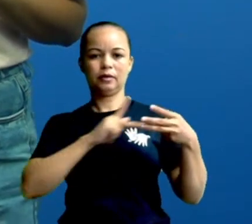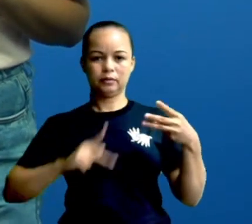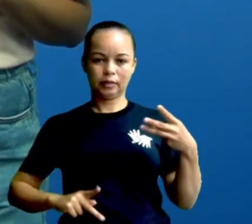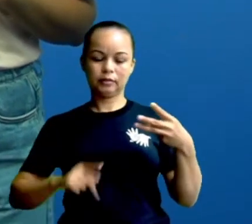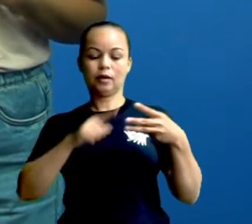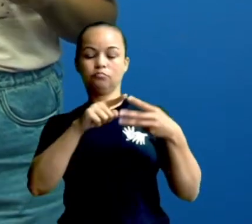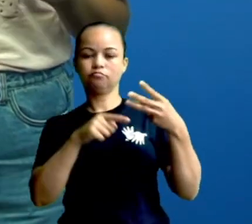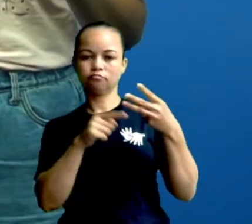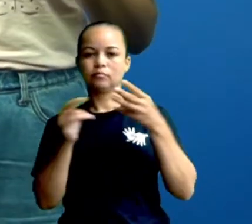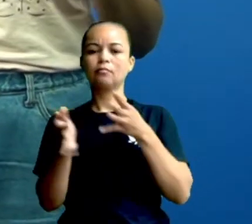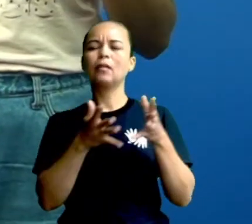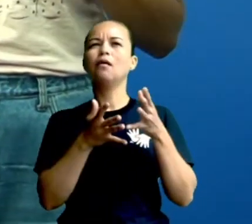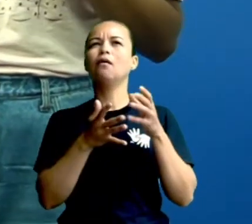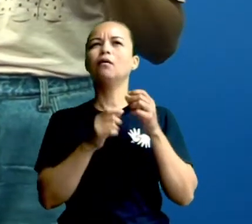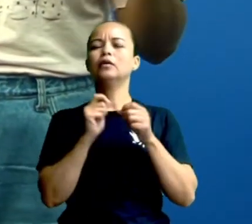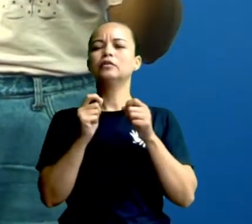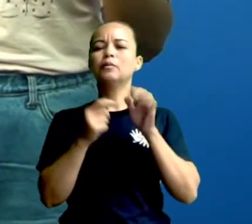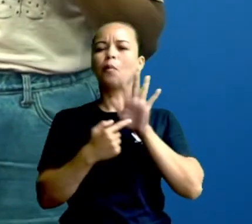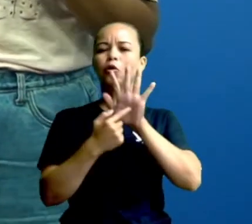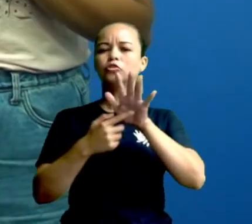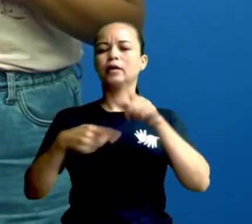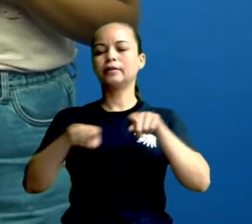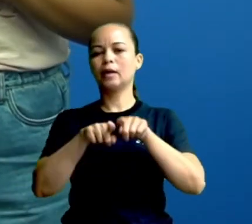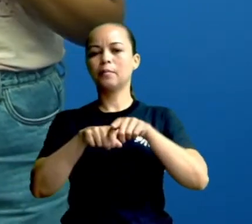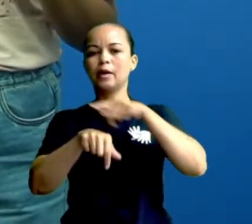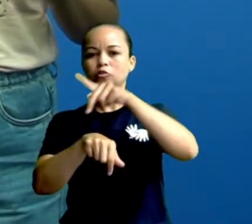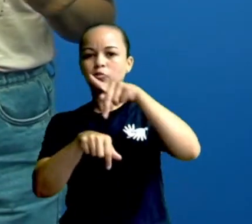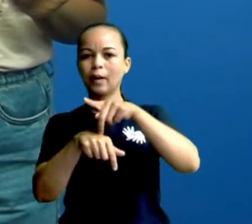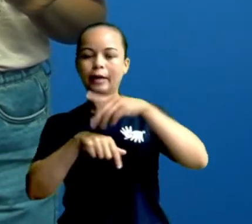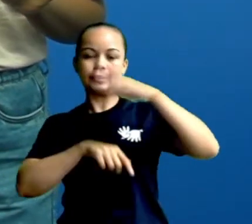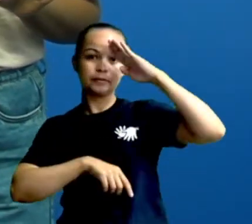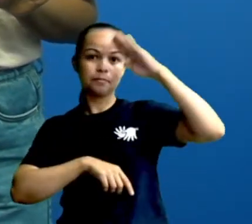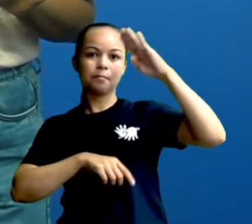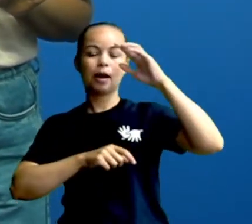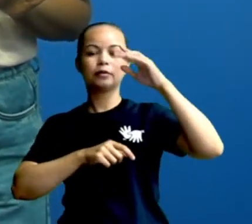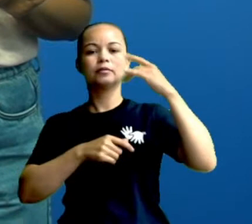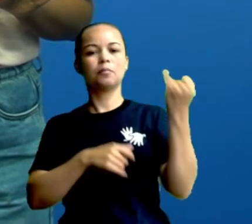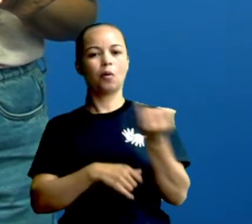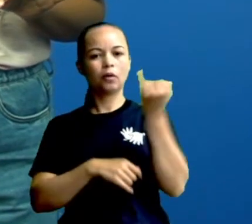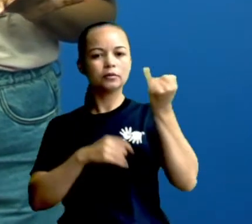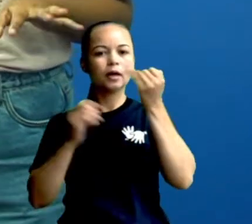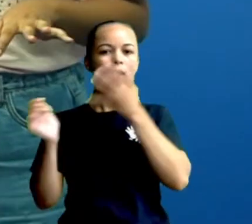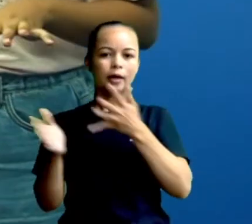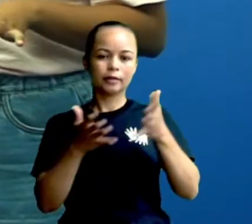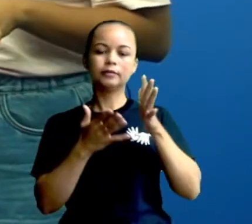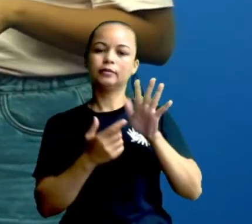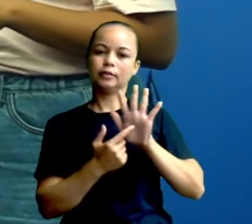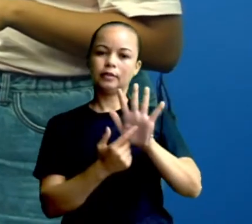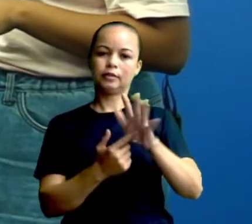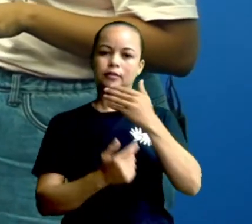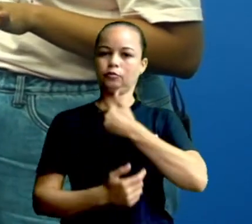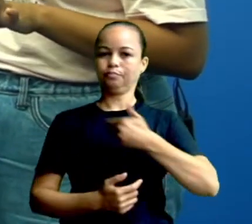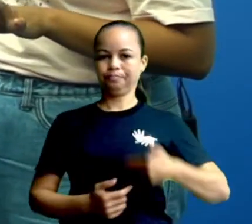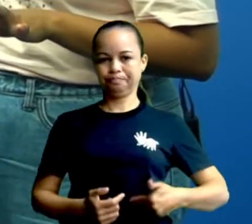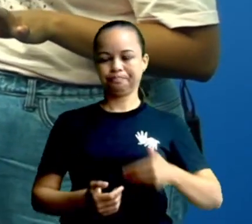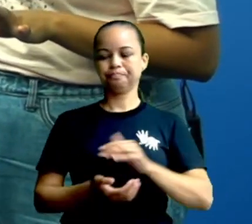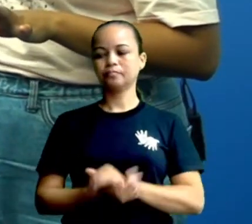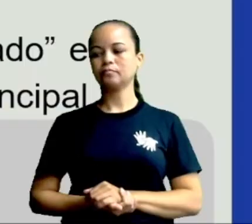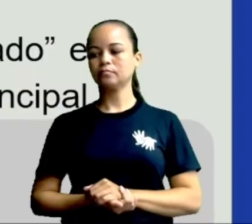a gente vai identificar também que países mais se destacam nesse Sistemas de governo tá